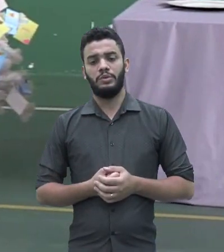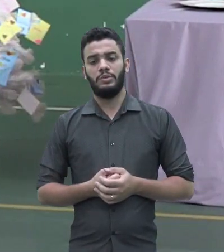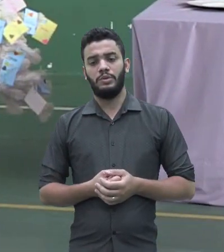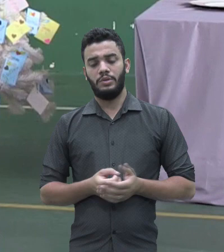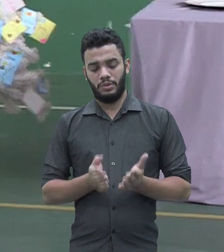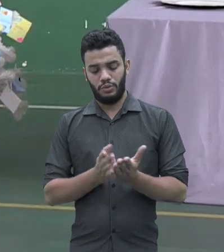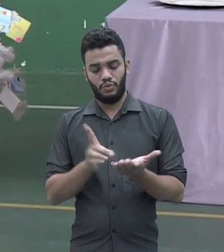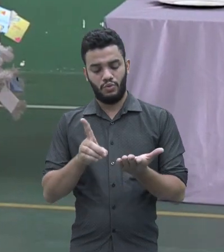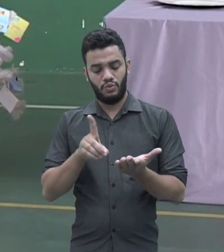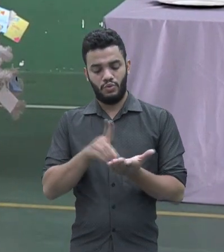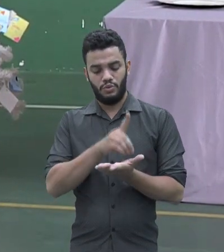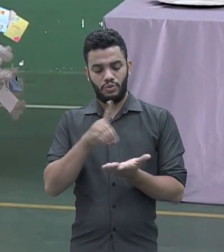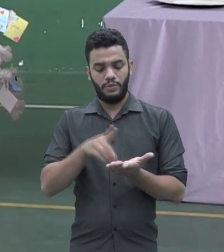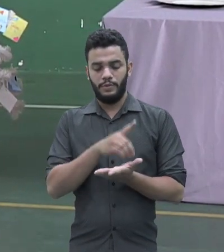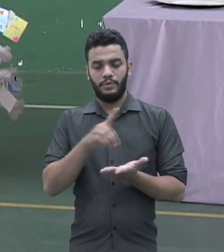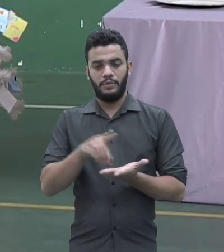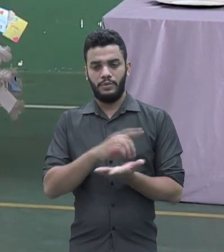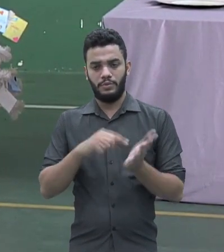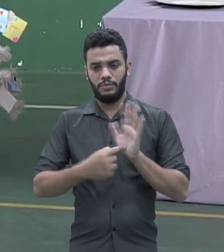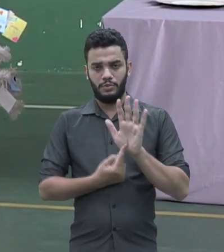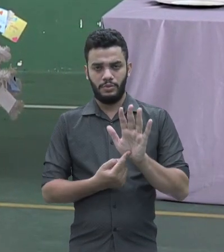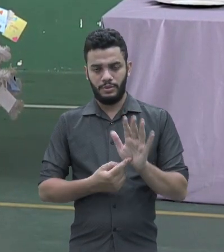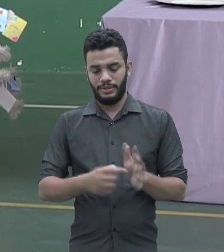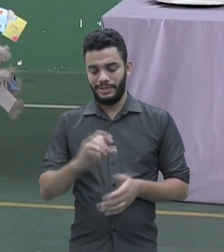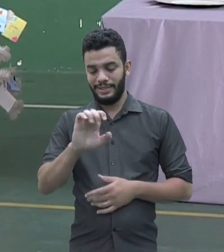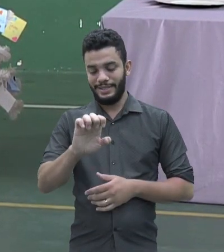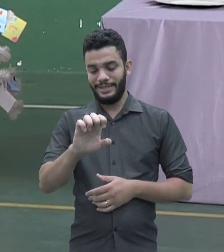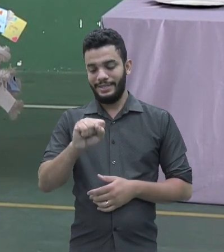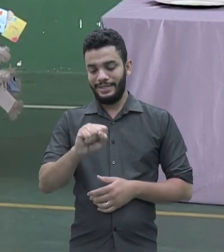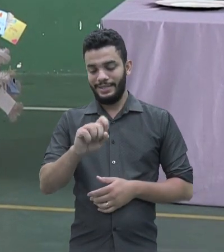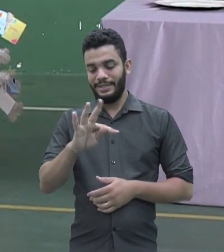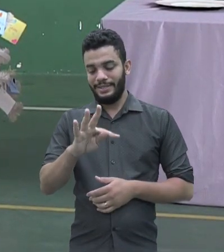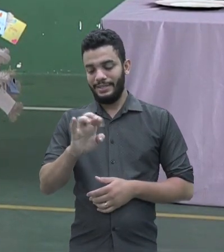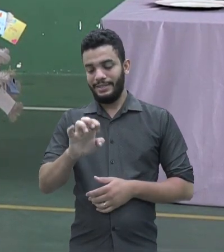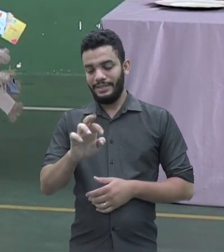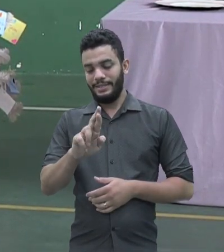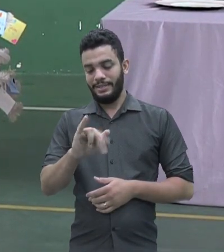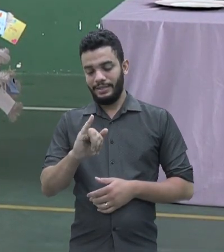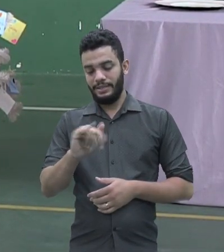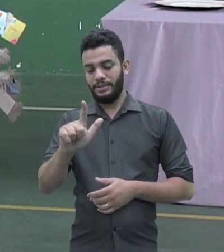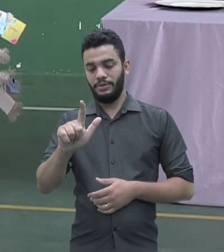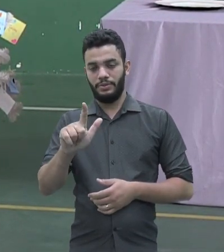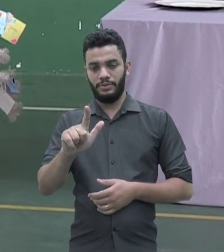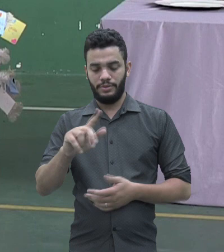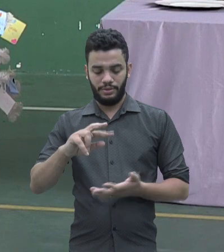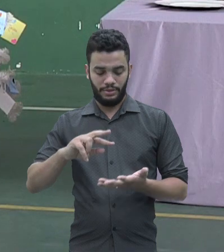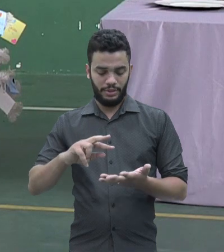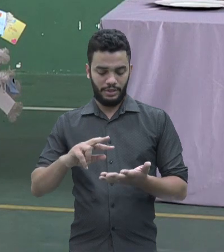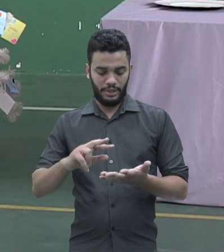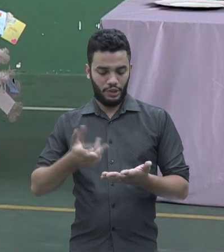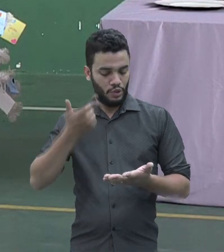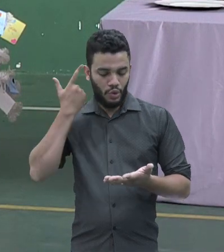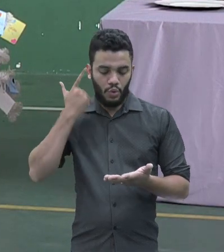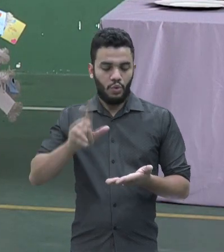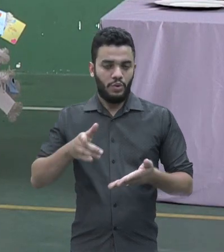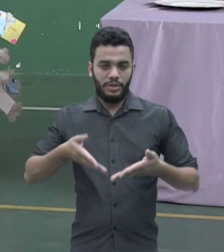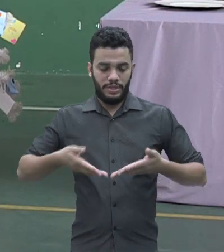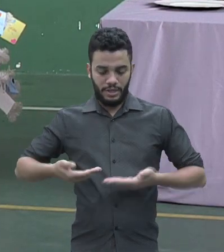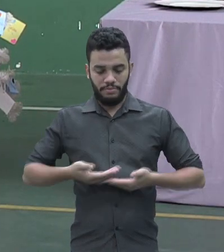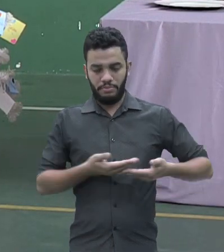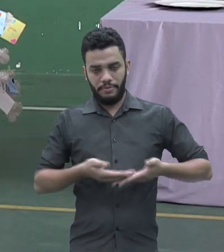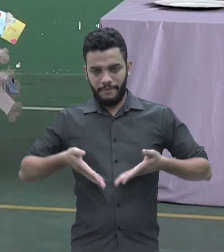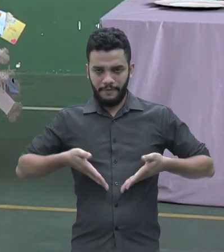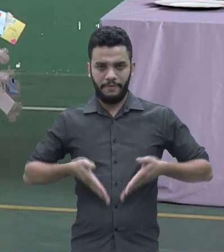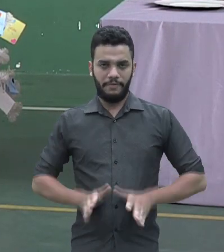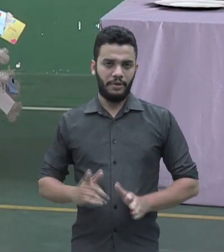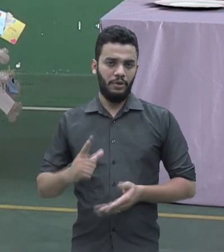dicionário... A palavra estéril é que não tem possibilidade de procriar, de